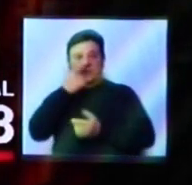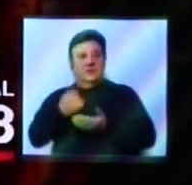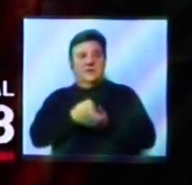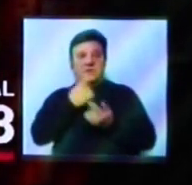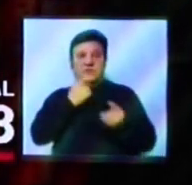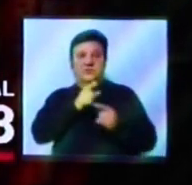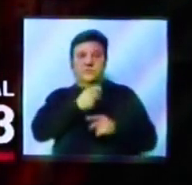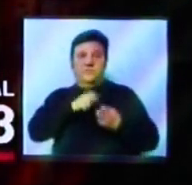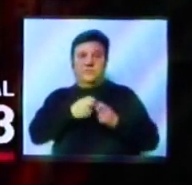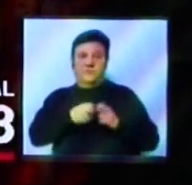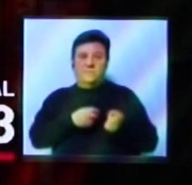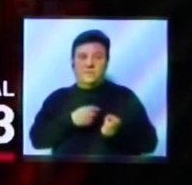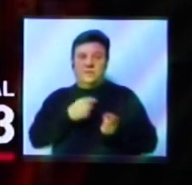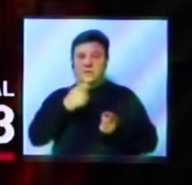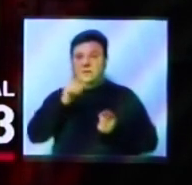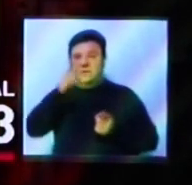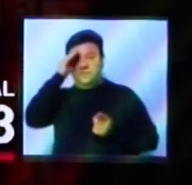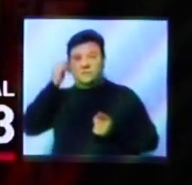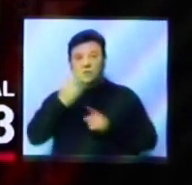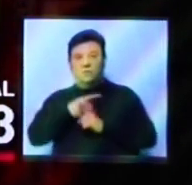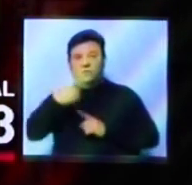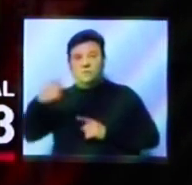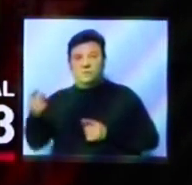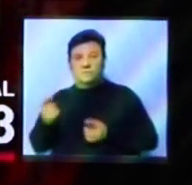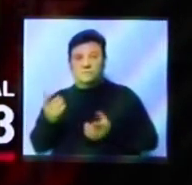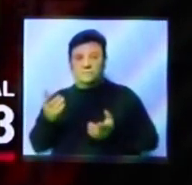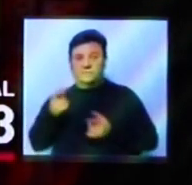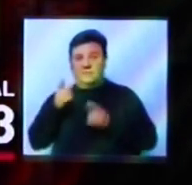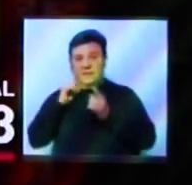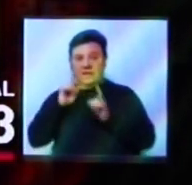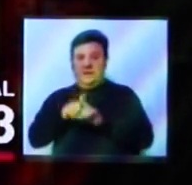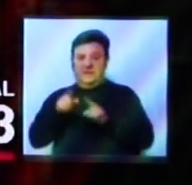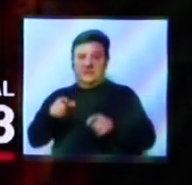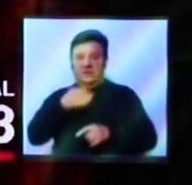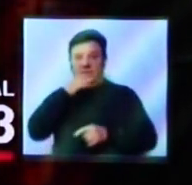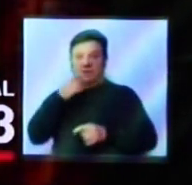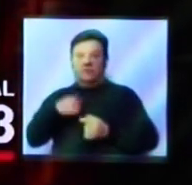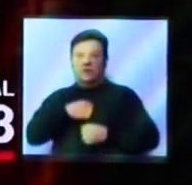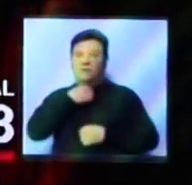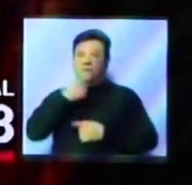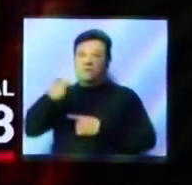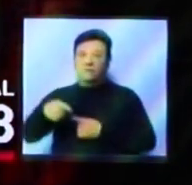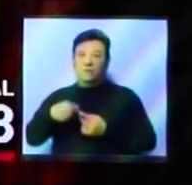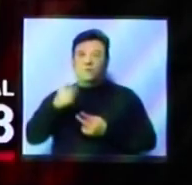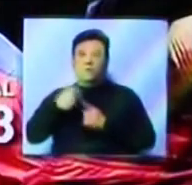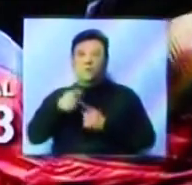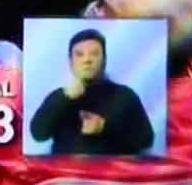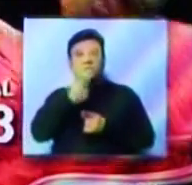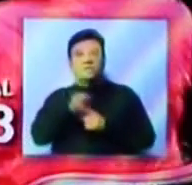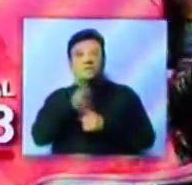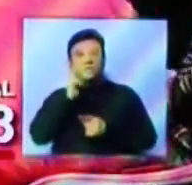discutir o problema, se distraia com outras coisas. E assim, falamos da gravata deste, do que disse aqui há